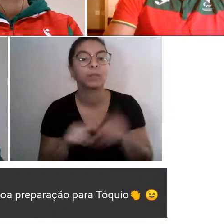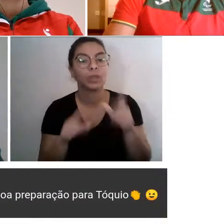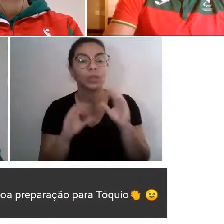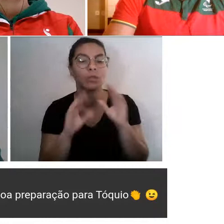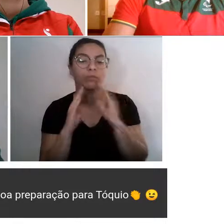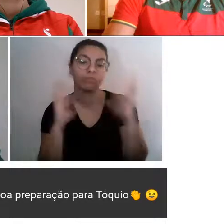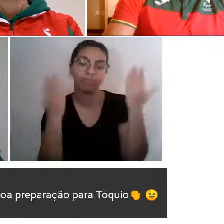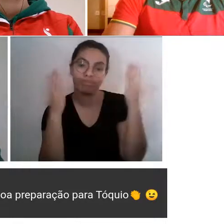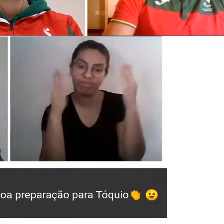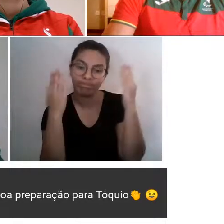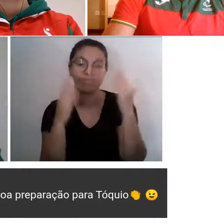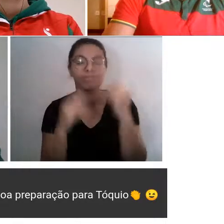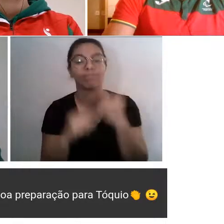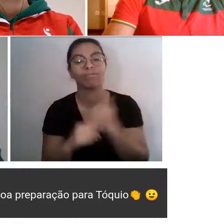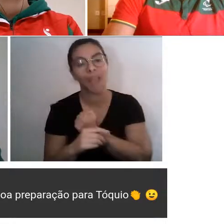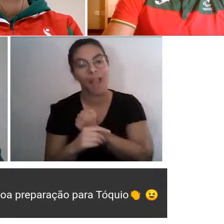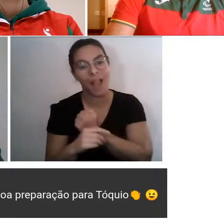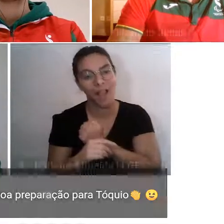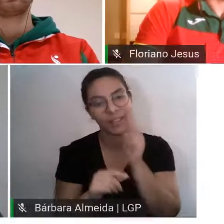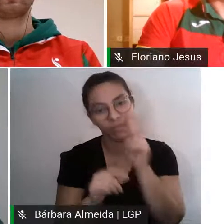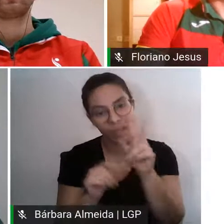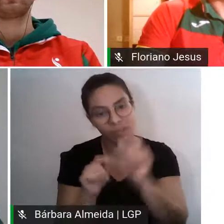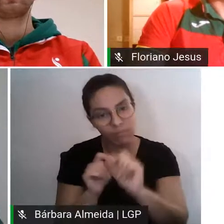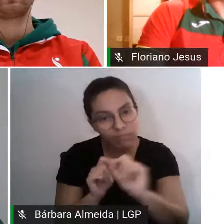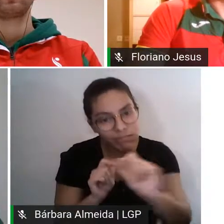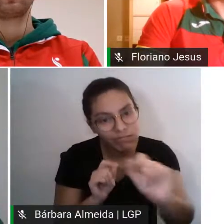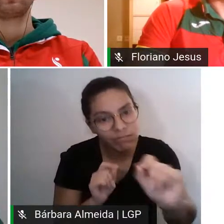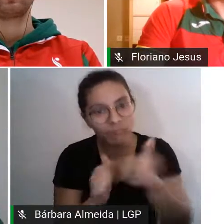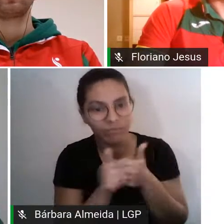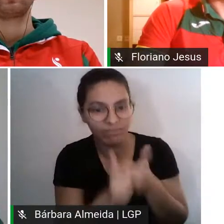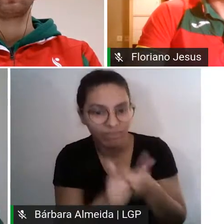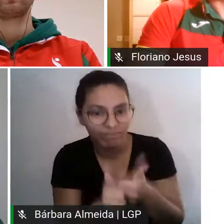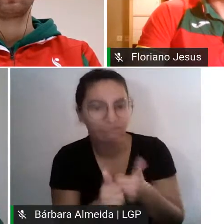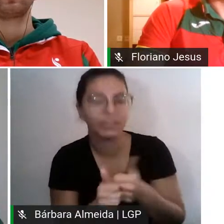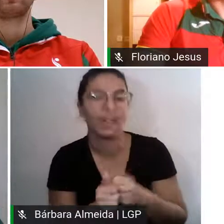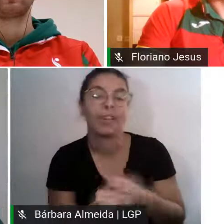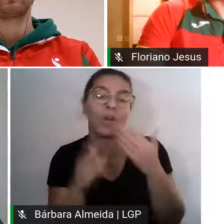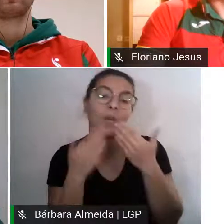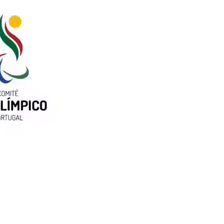acompanharam em casa. Muito obrigado e até uma próxima.